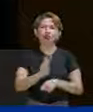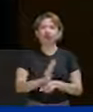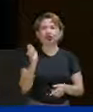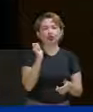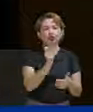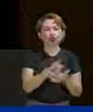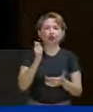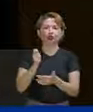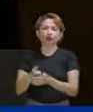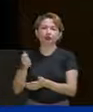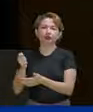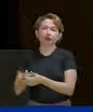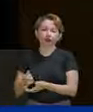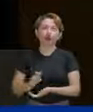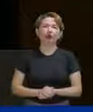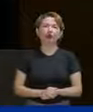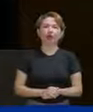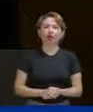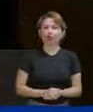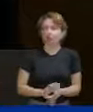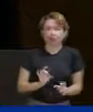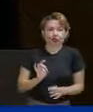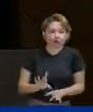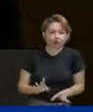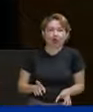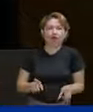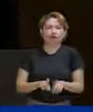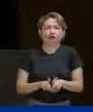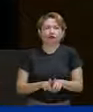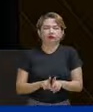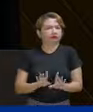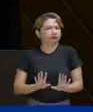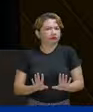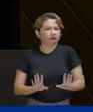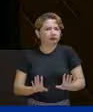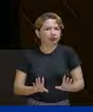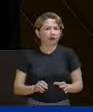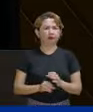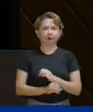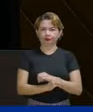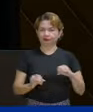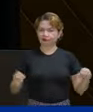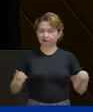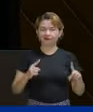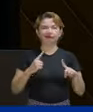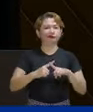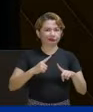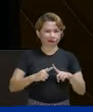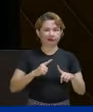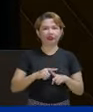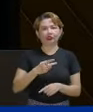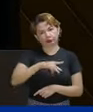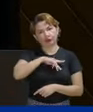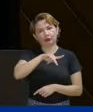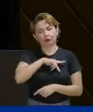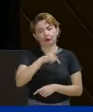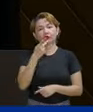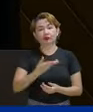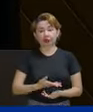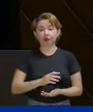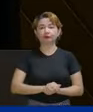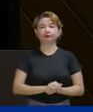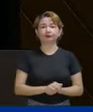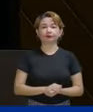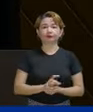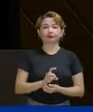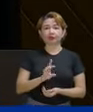para comprovar a regularidade dos gastos, este também não merece prosperar. Como bem ressaltado pelo Ministério Público Eleitoral,